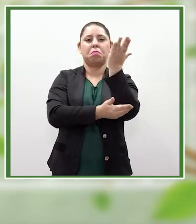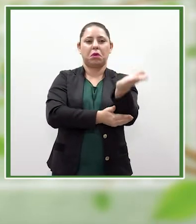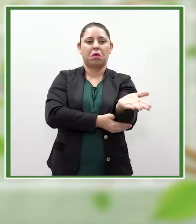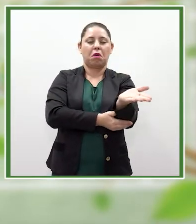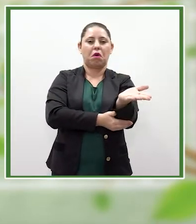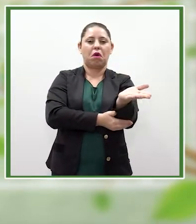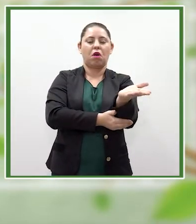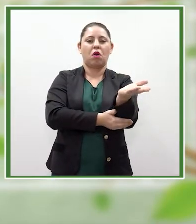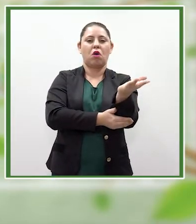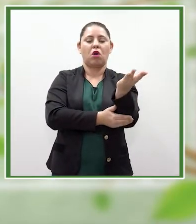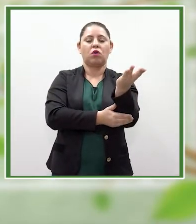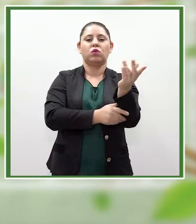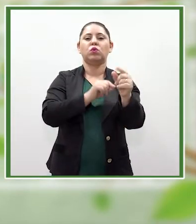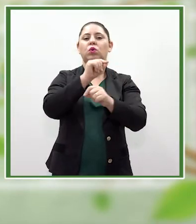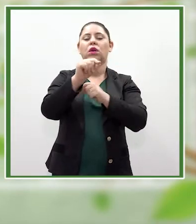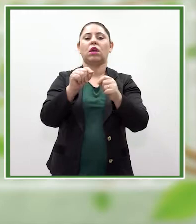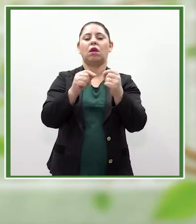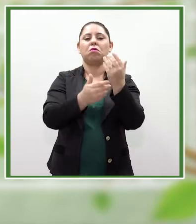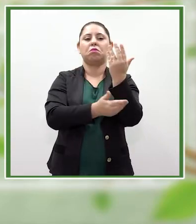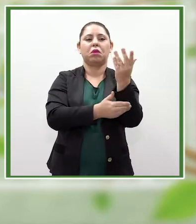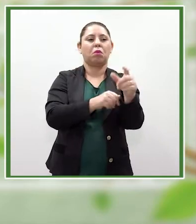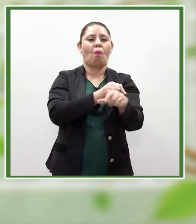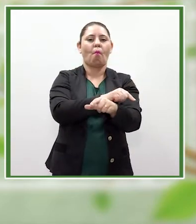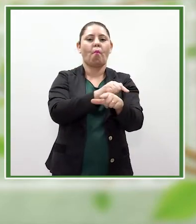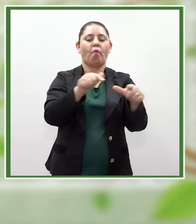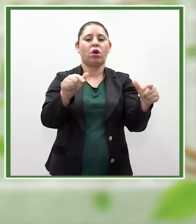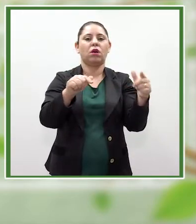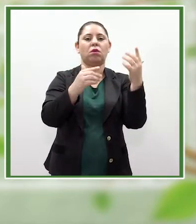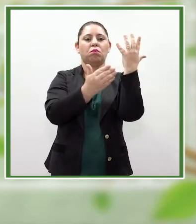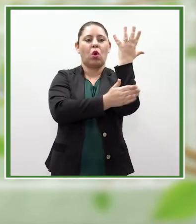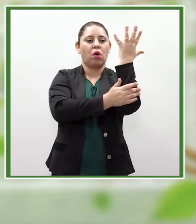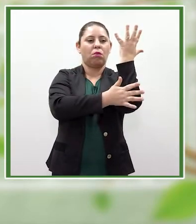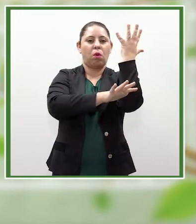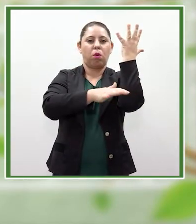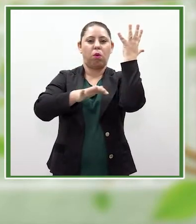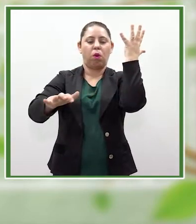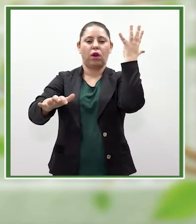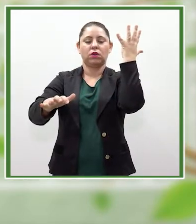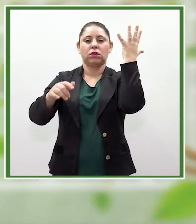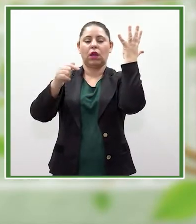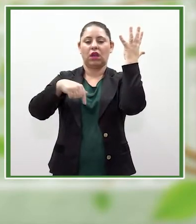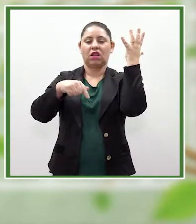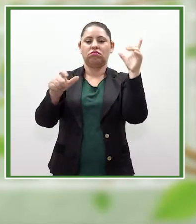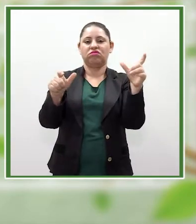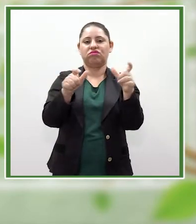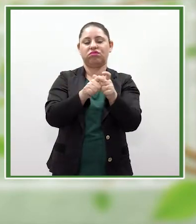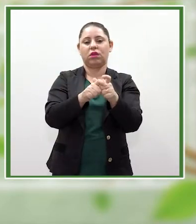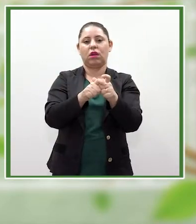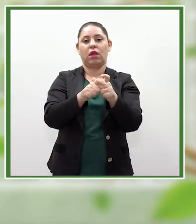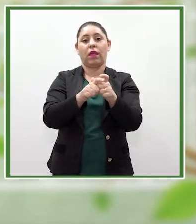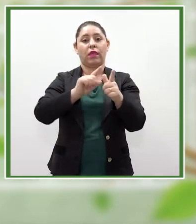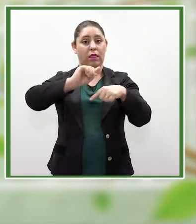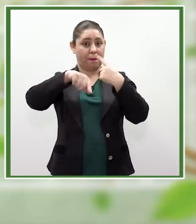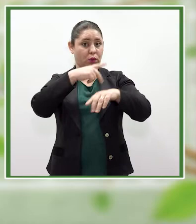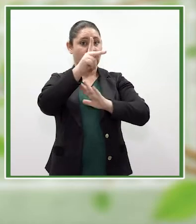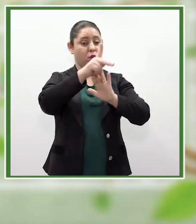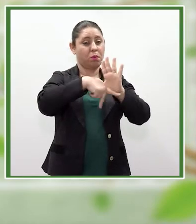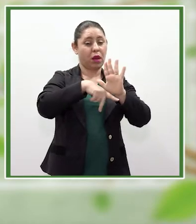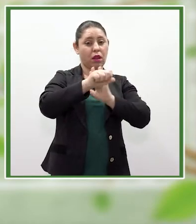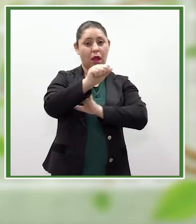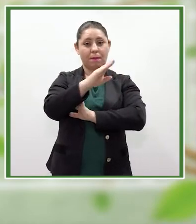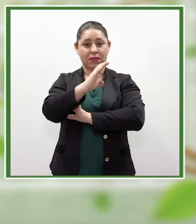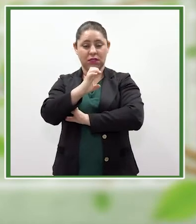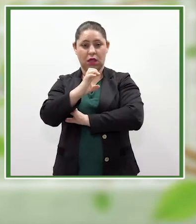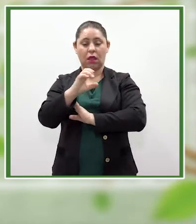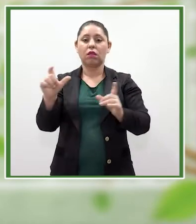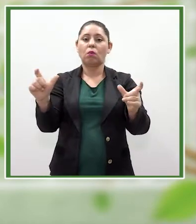então voltou, a partir de 2016, voltou a taxa baixa, né? E